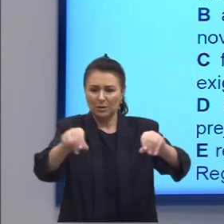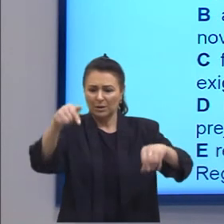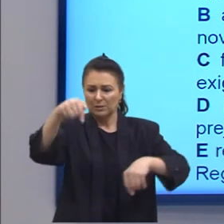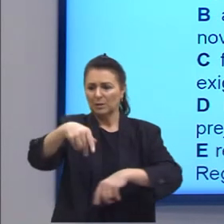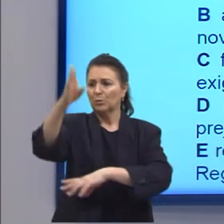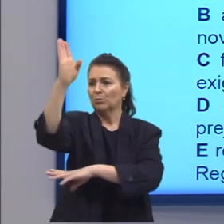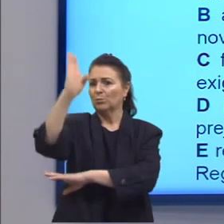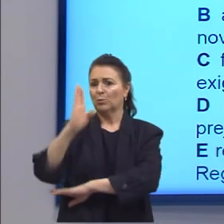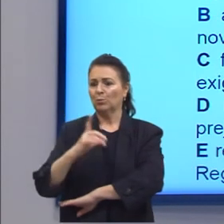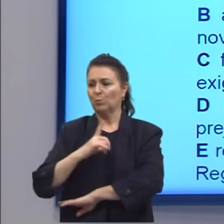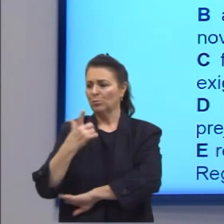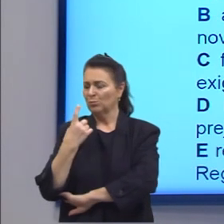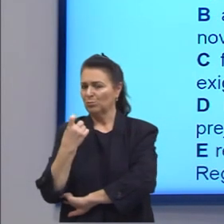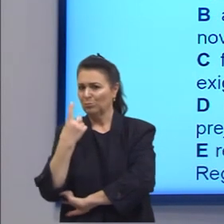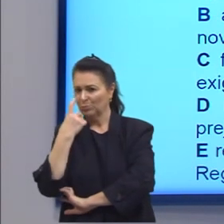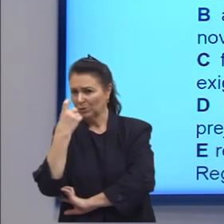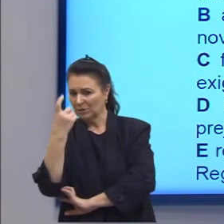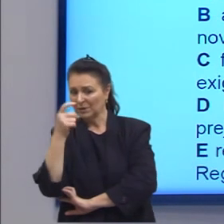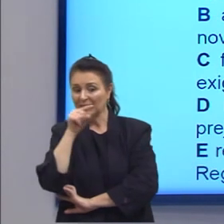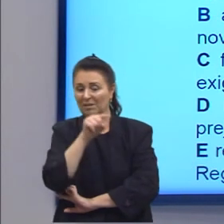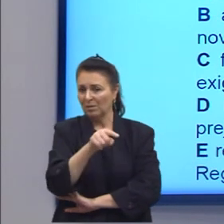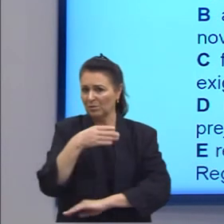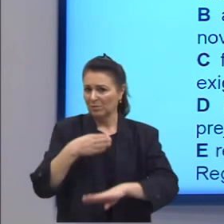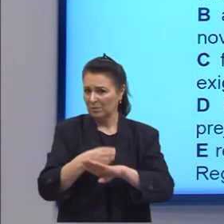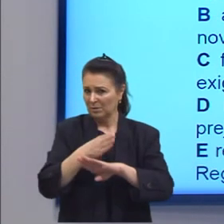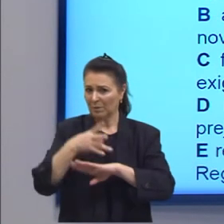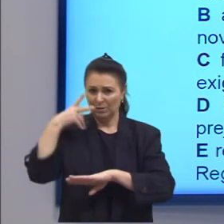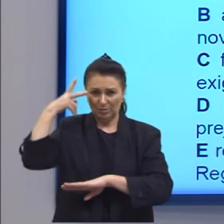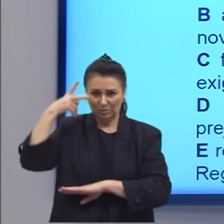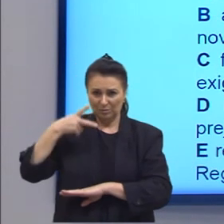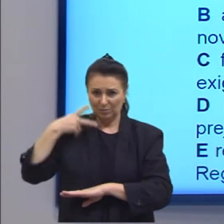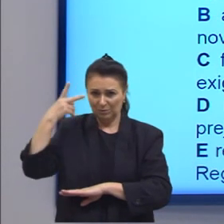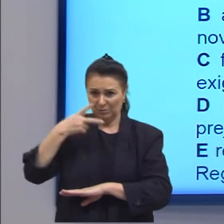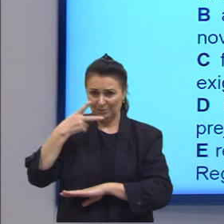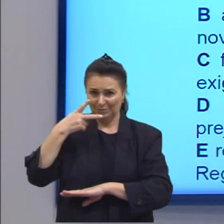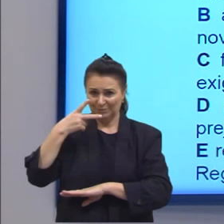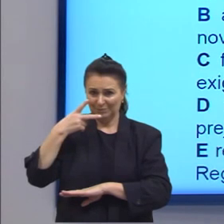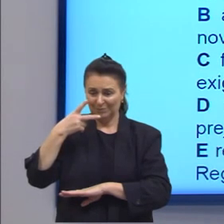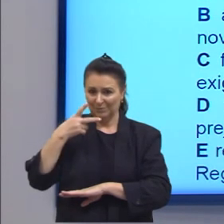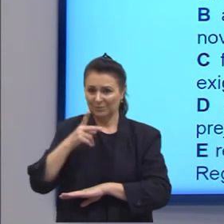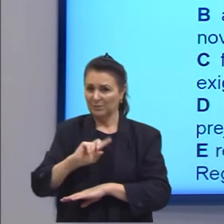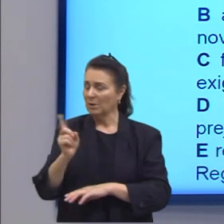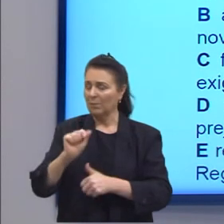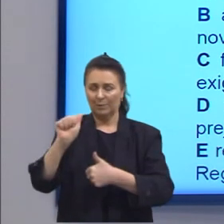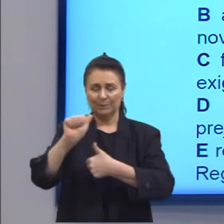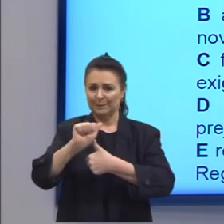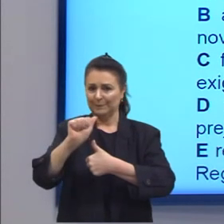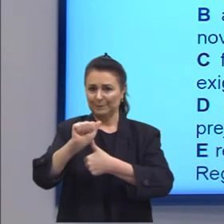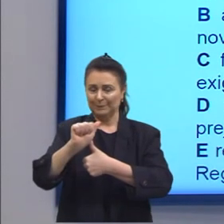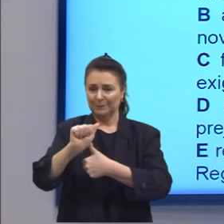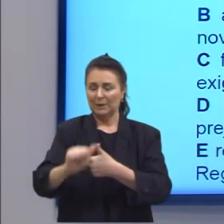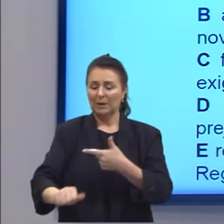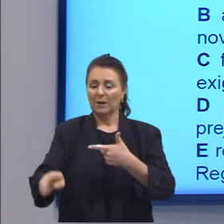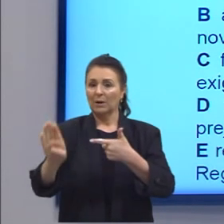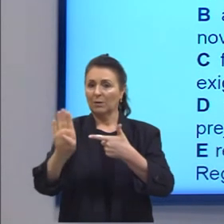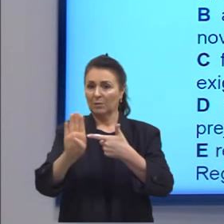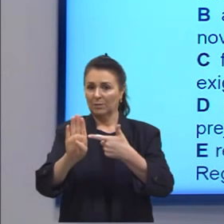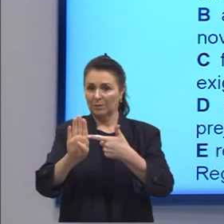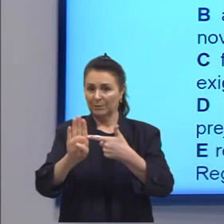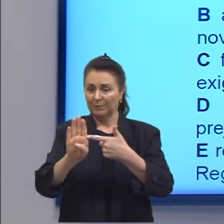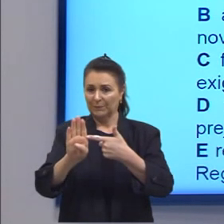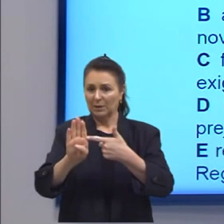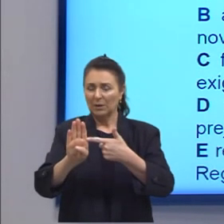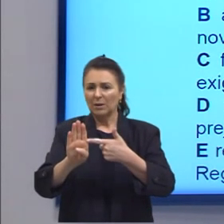Brasil não tinham interesse que eles participassem da política então Definitivamente não é a opção a opção